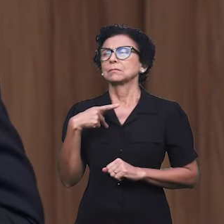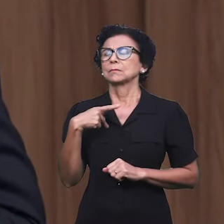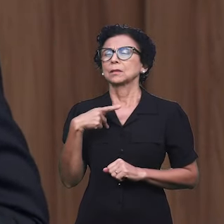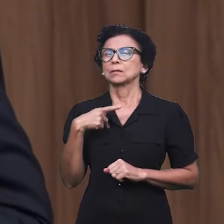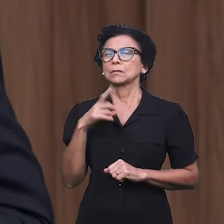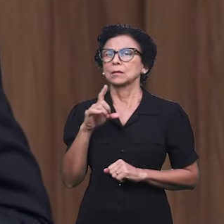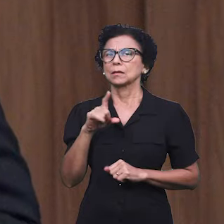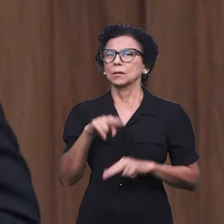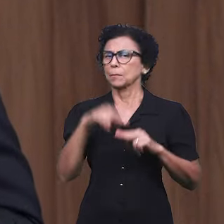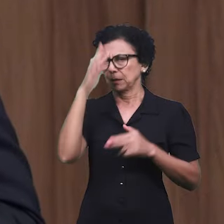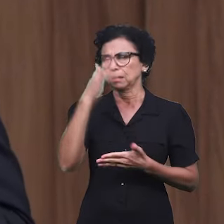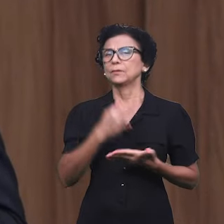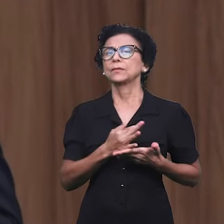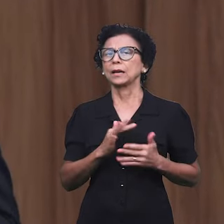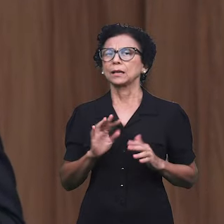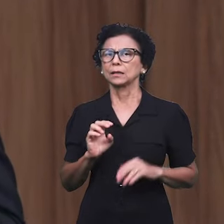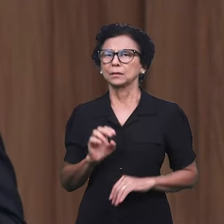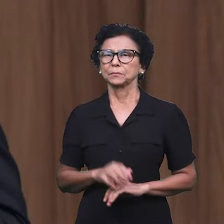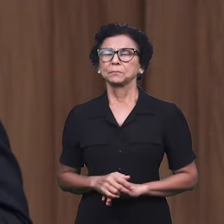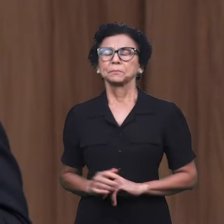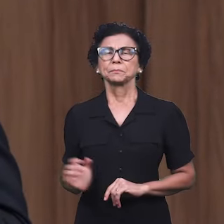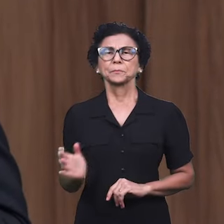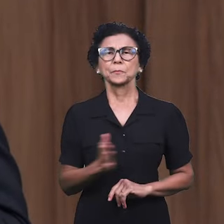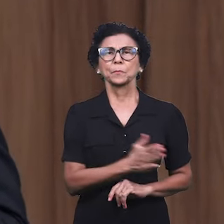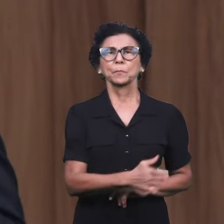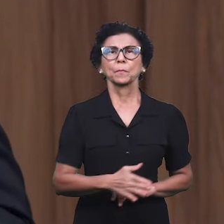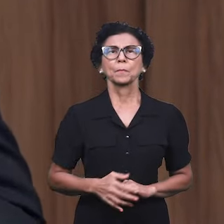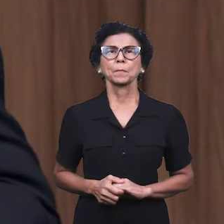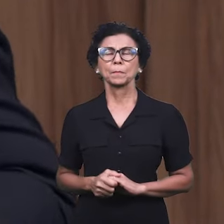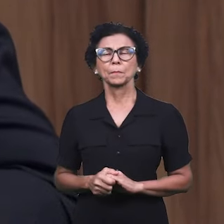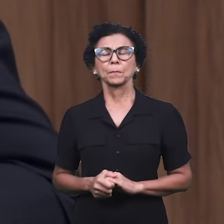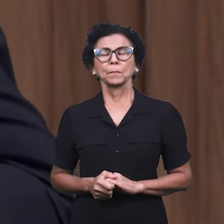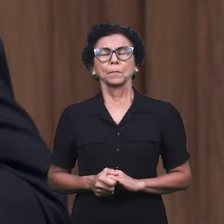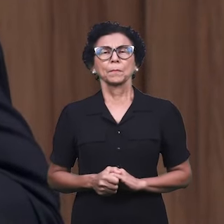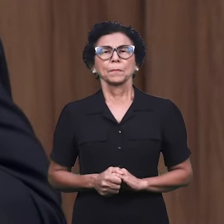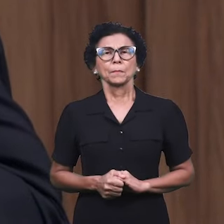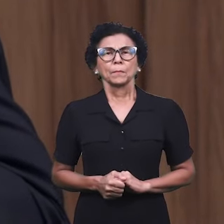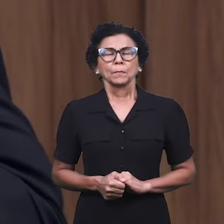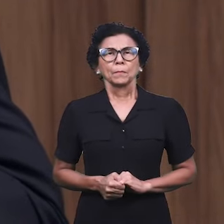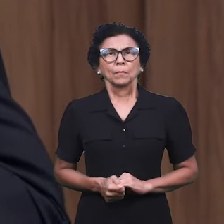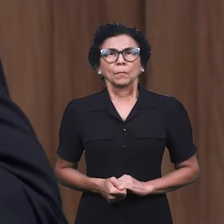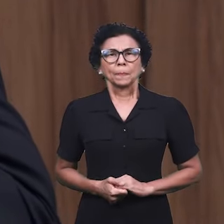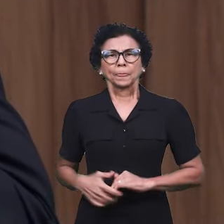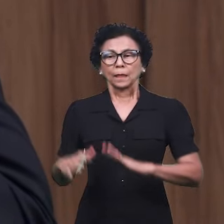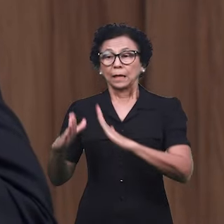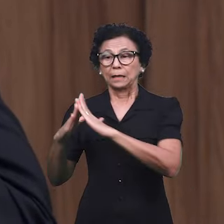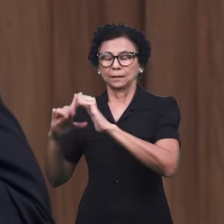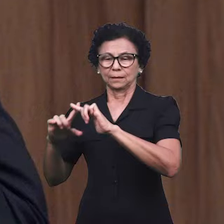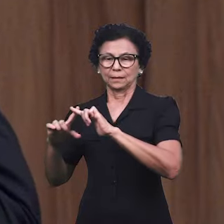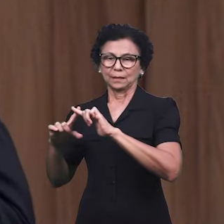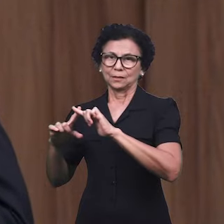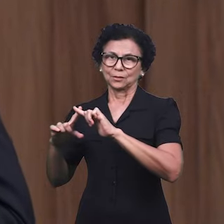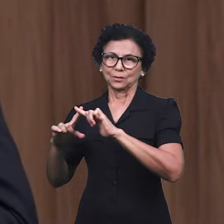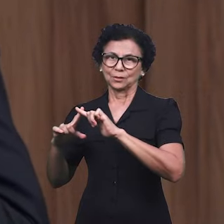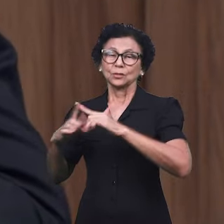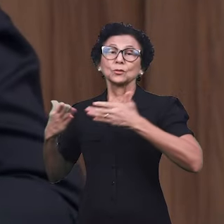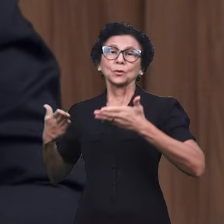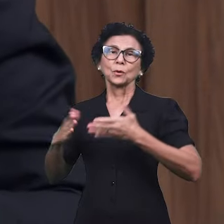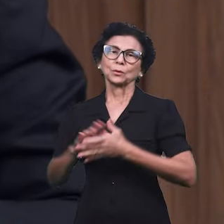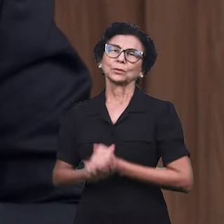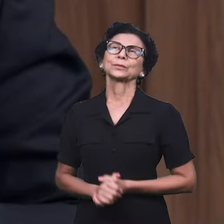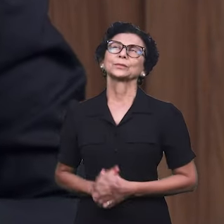né? Comento aqui com os demais da mesa, porque a igreja hoje sofre as mesmas influências,